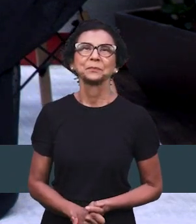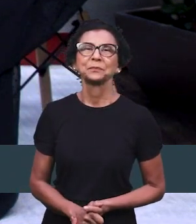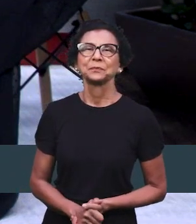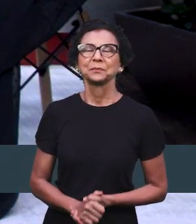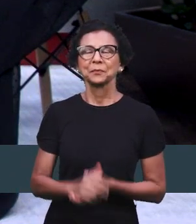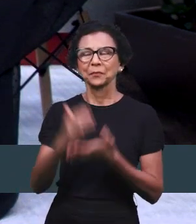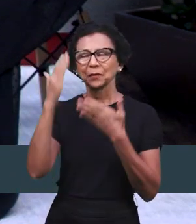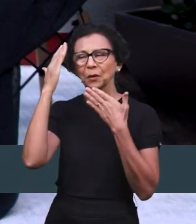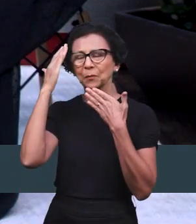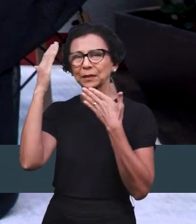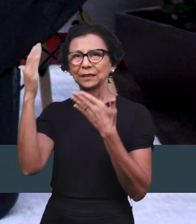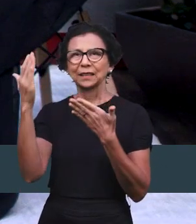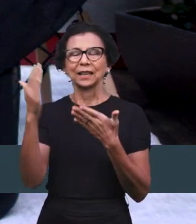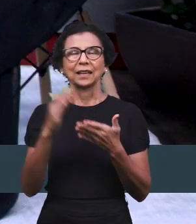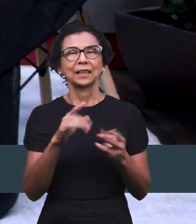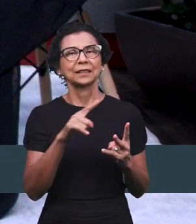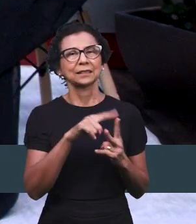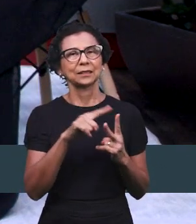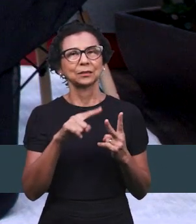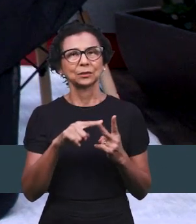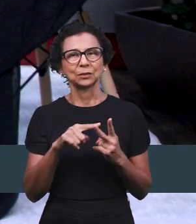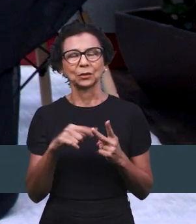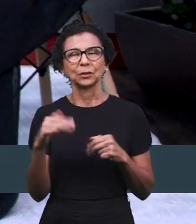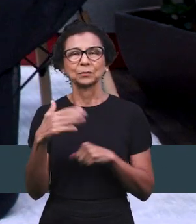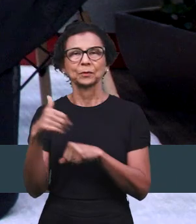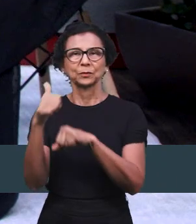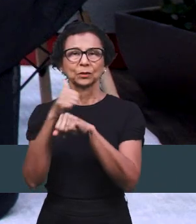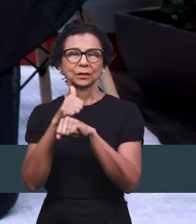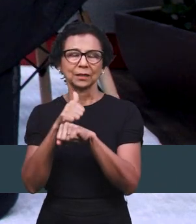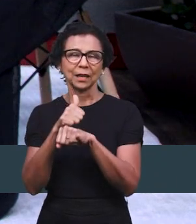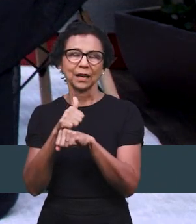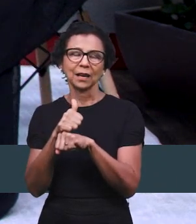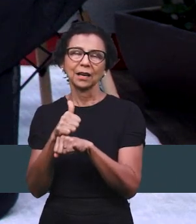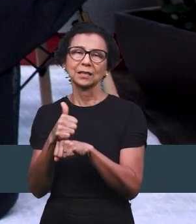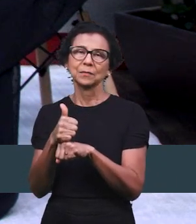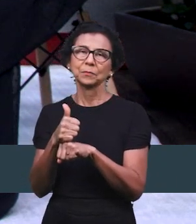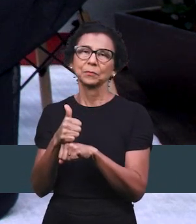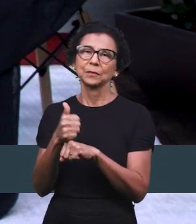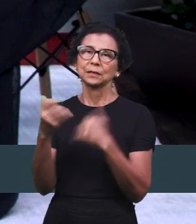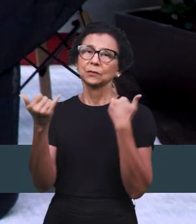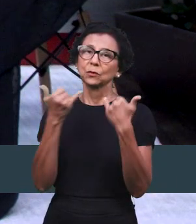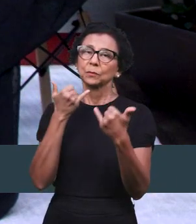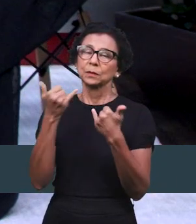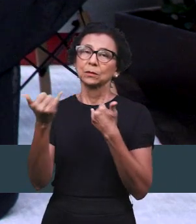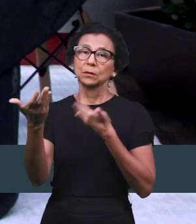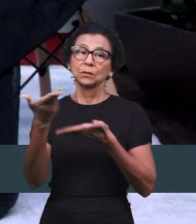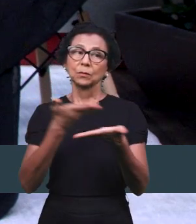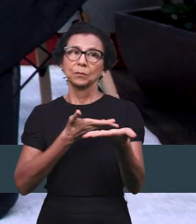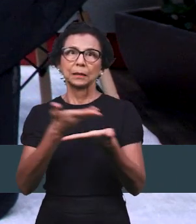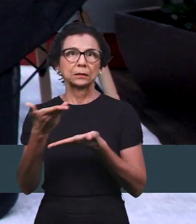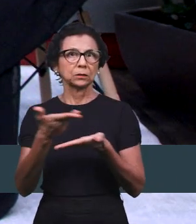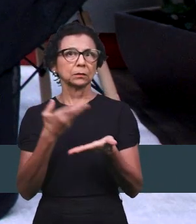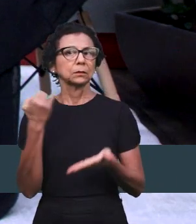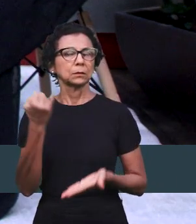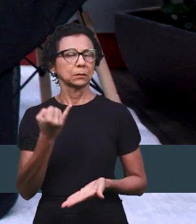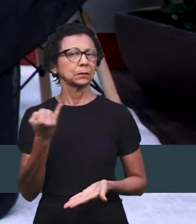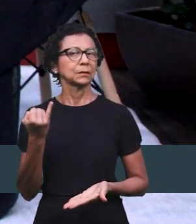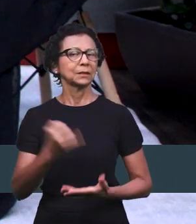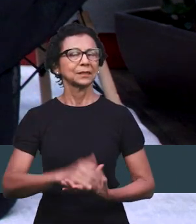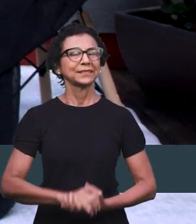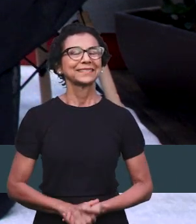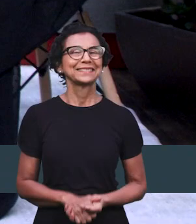doutora Gabriela, obrigada, doutor João, pela presença, por ter compartilhado essas informações tão ricas que nós esperamos, né,